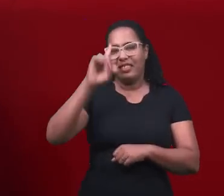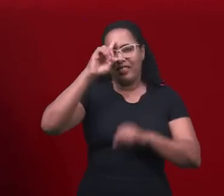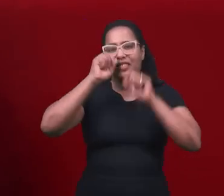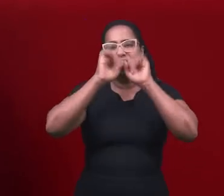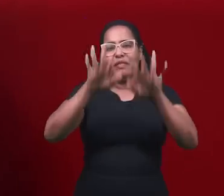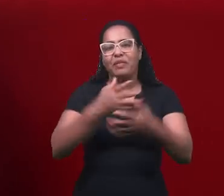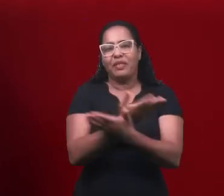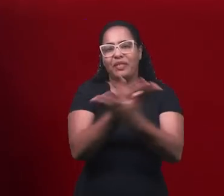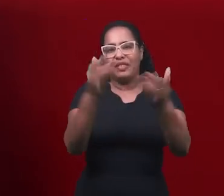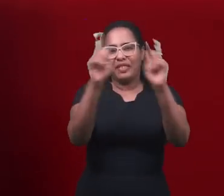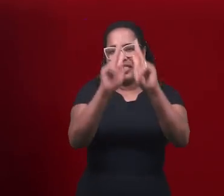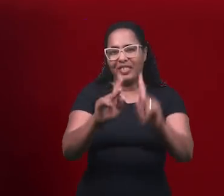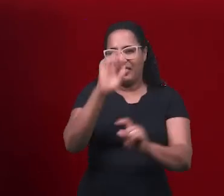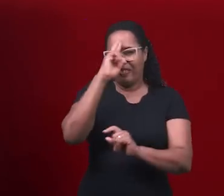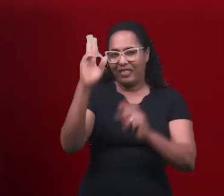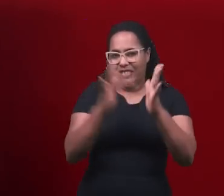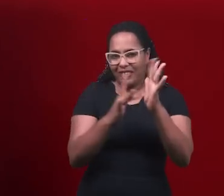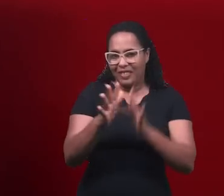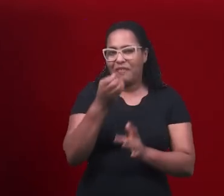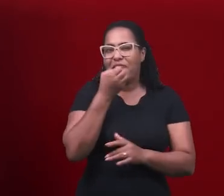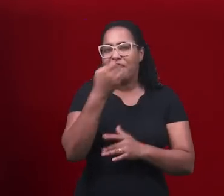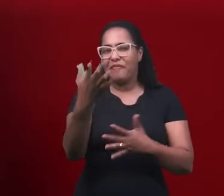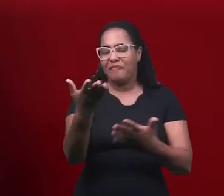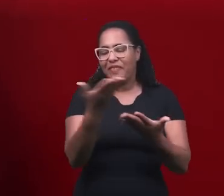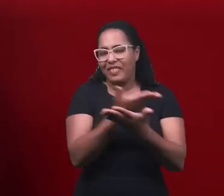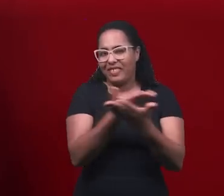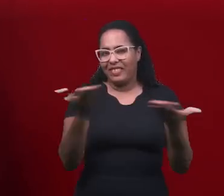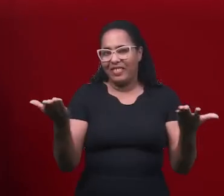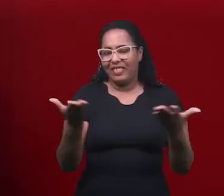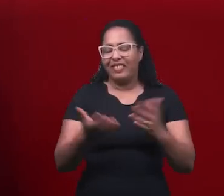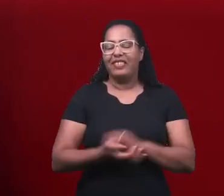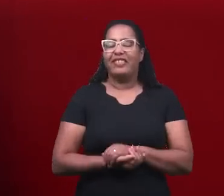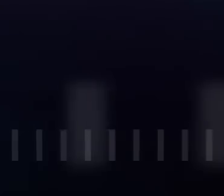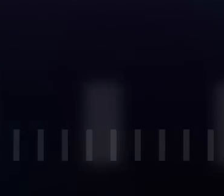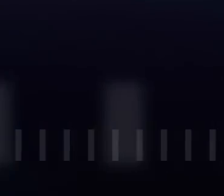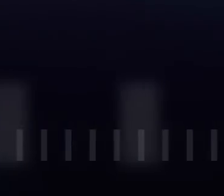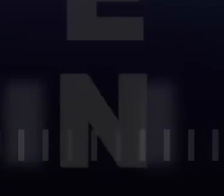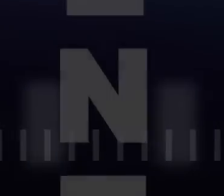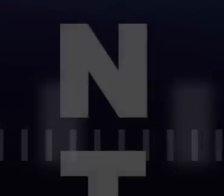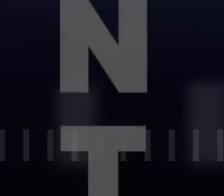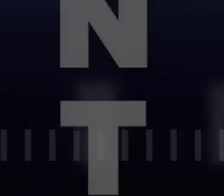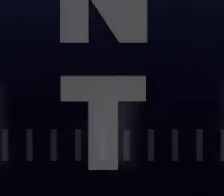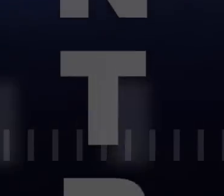para compartilhar com você, tá bom? Deus abençoe a todos, a paz do Senhor, uma boa semana a todos.